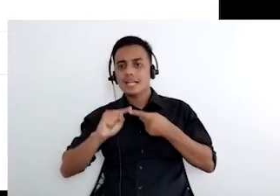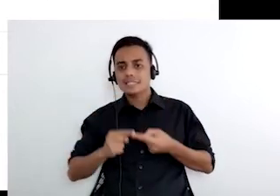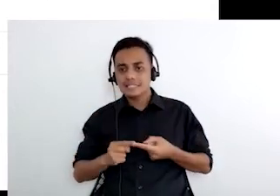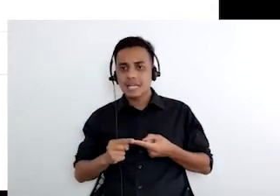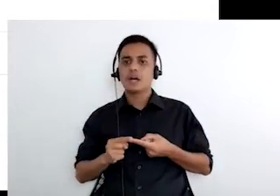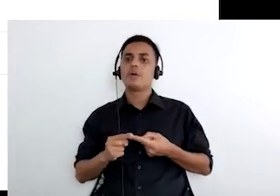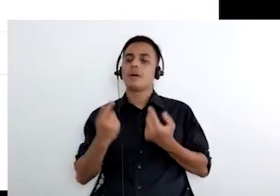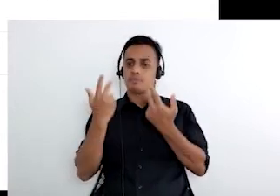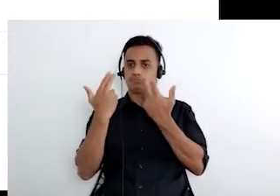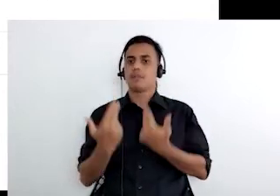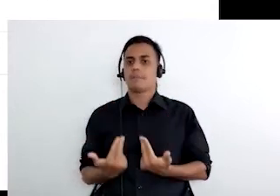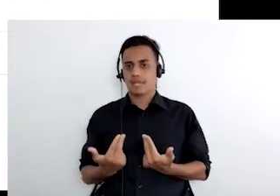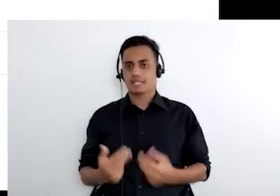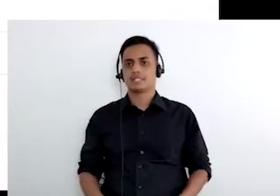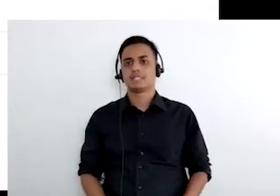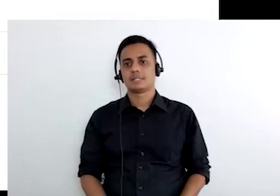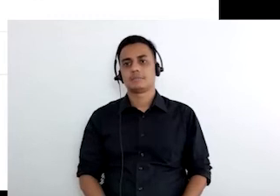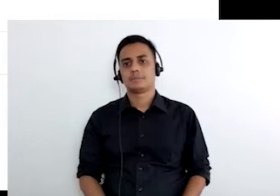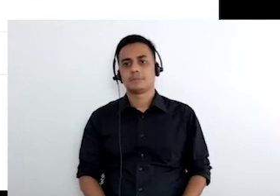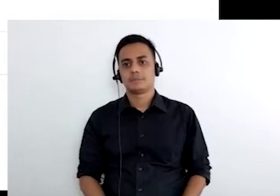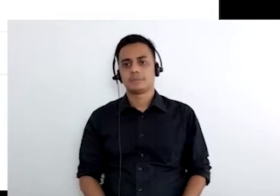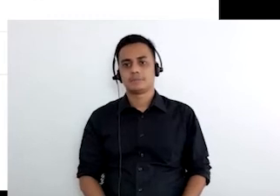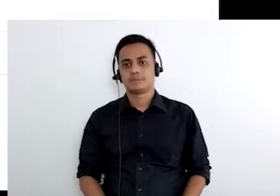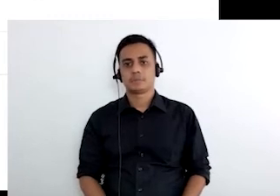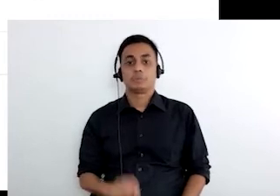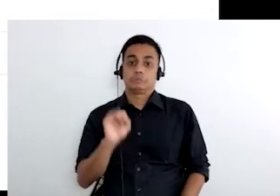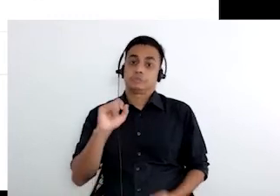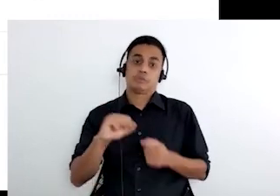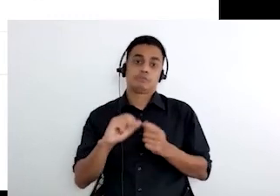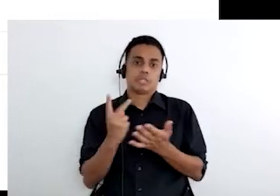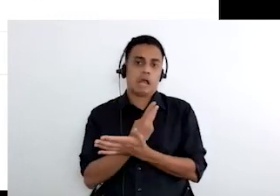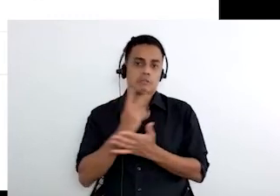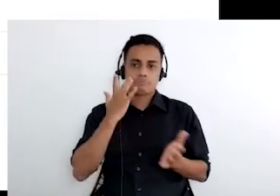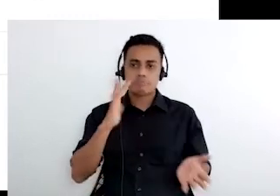ser a mesma, tá? A não ser que eu tenha zoado aqui alguma coisa.